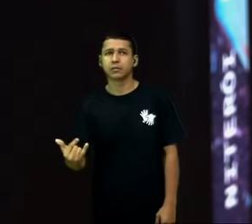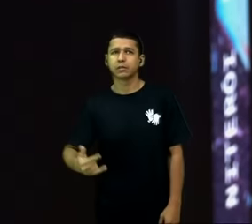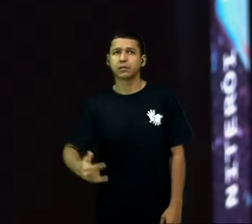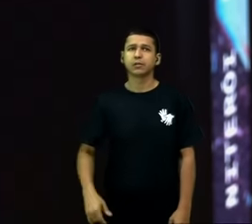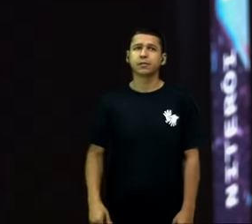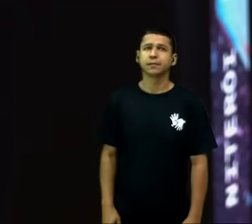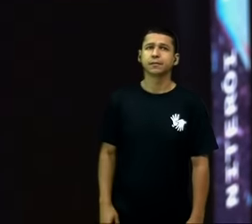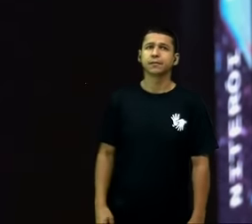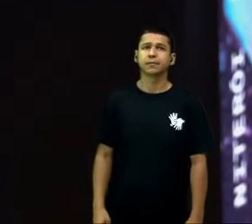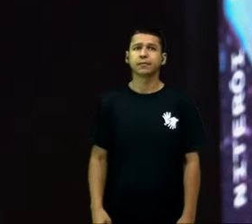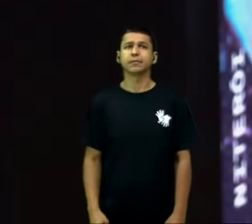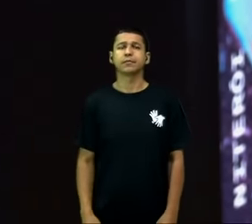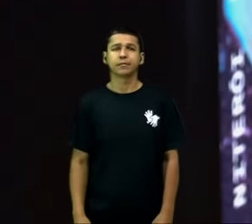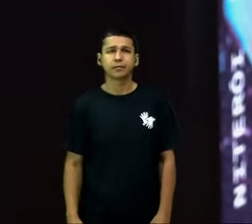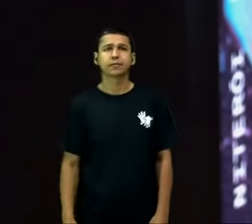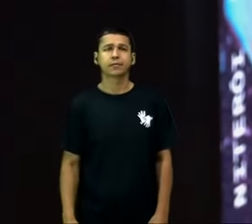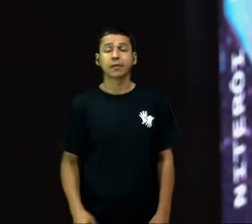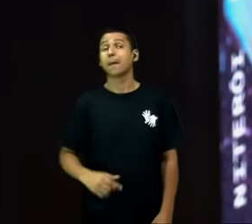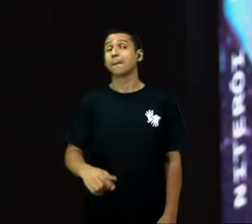Frio, para você não fugir.